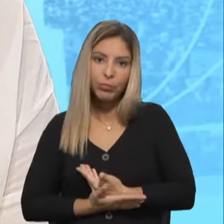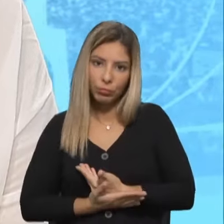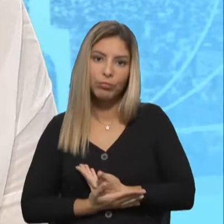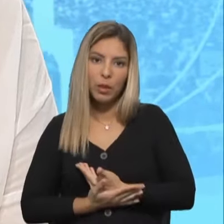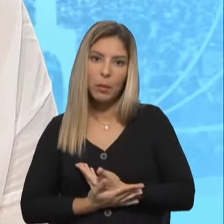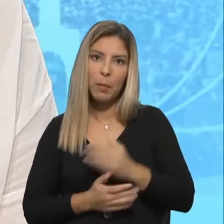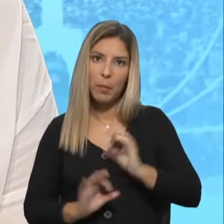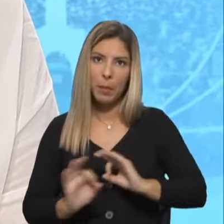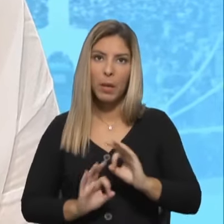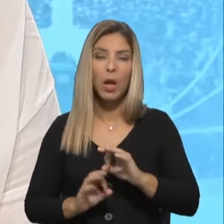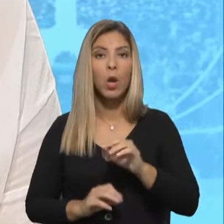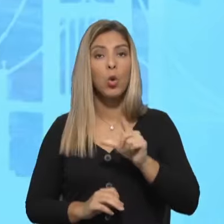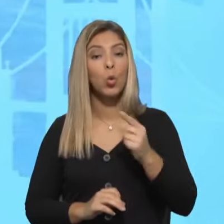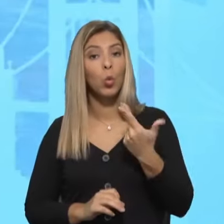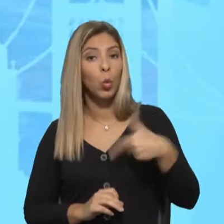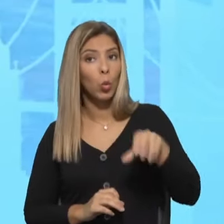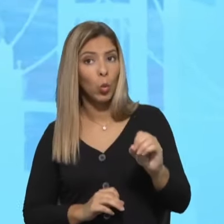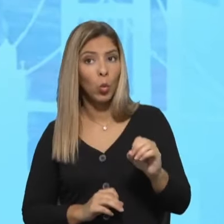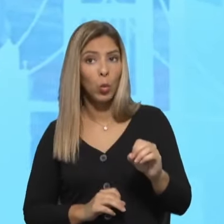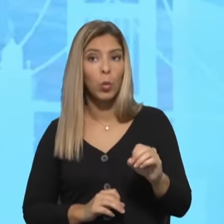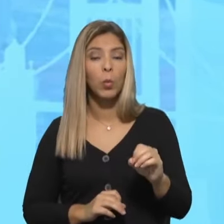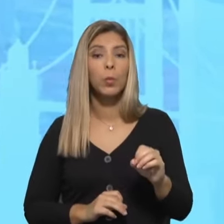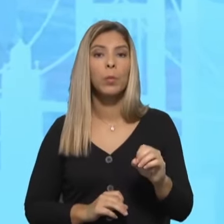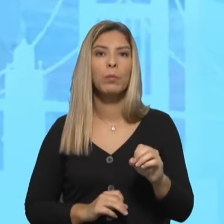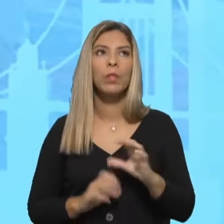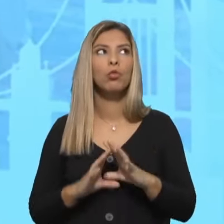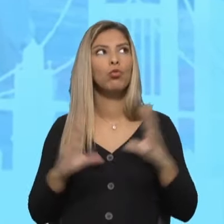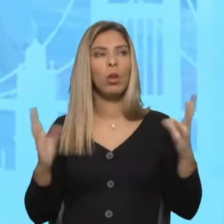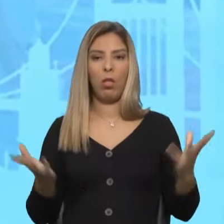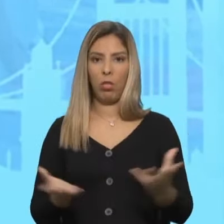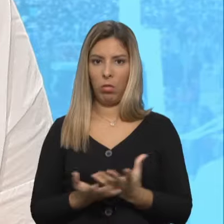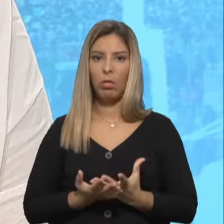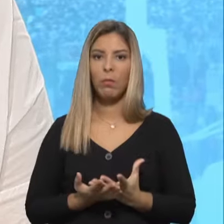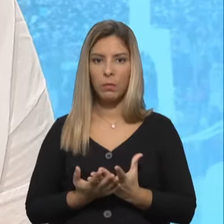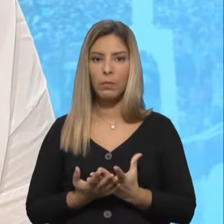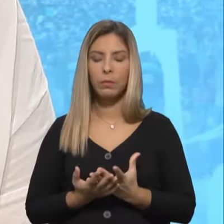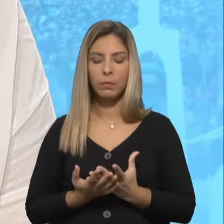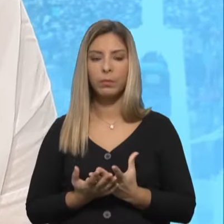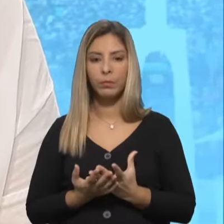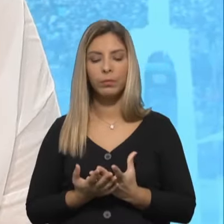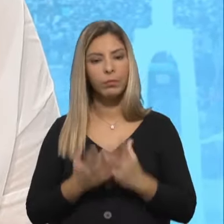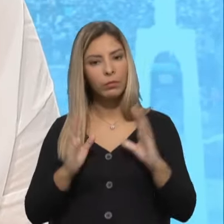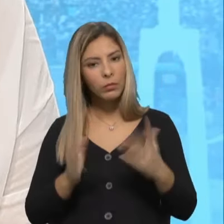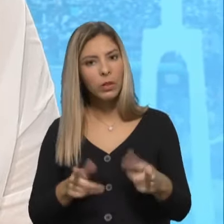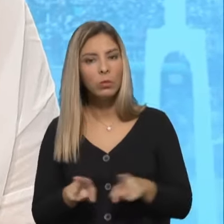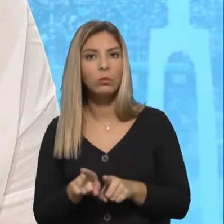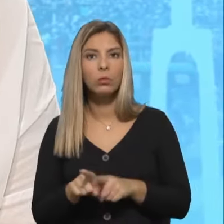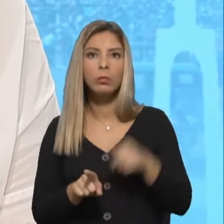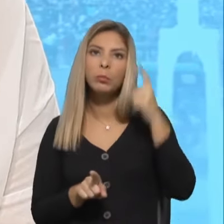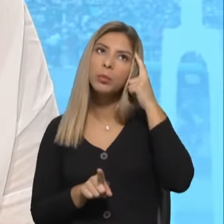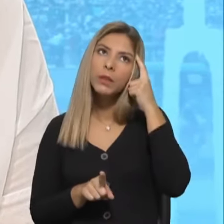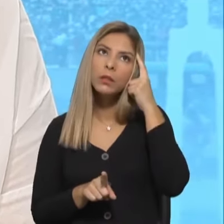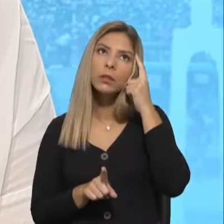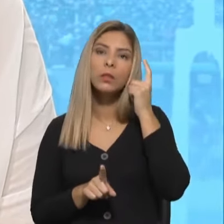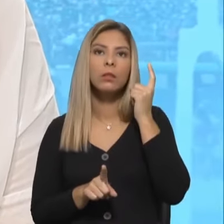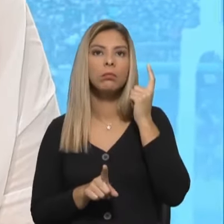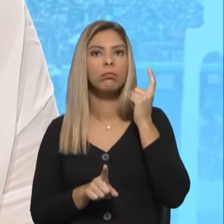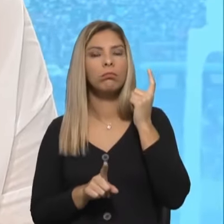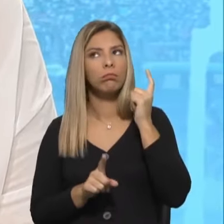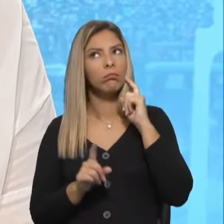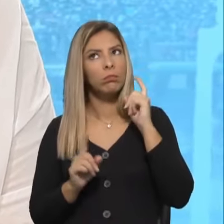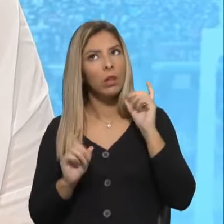sempre o luto é Global não é portanto nós temos que sempre pensar de uma forma holística e por